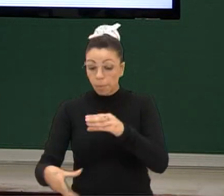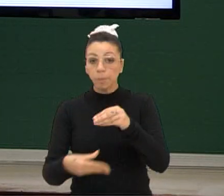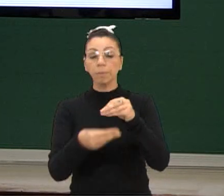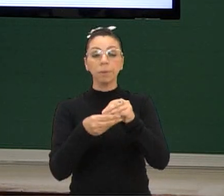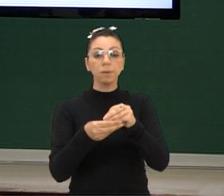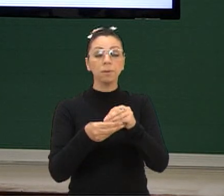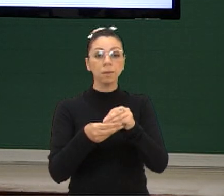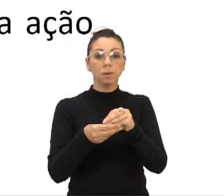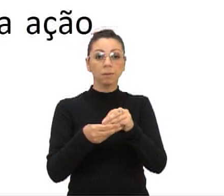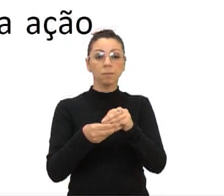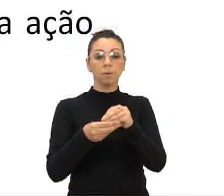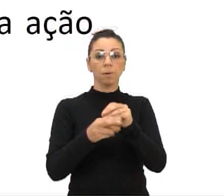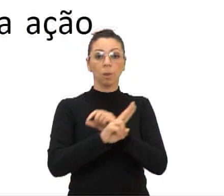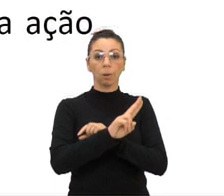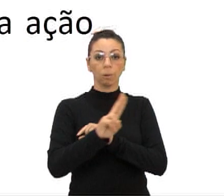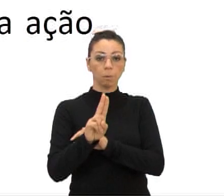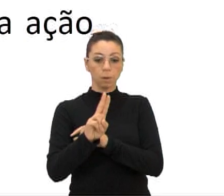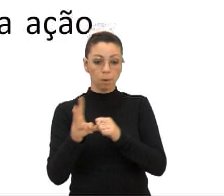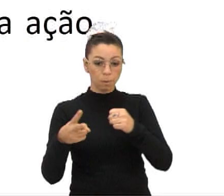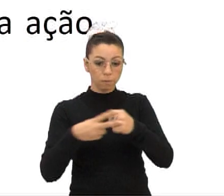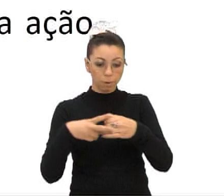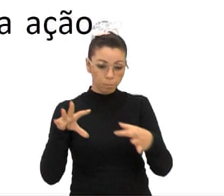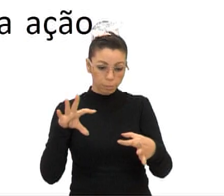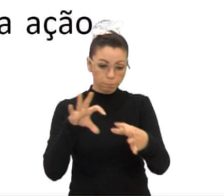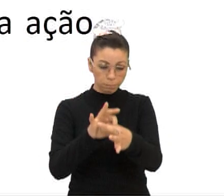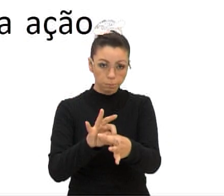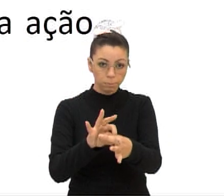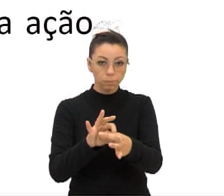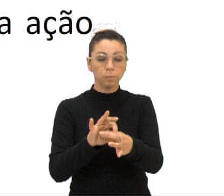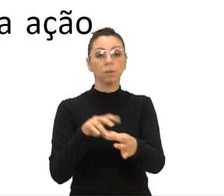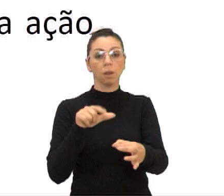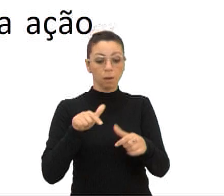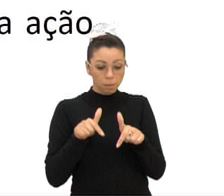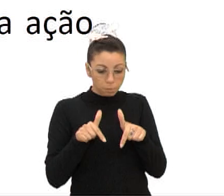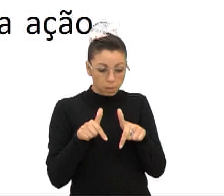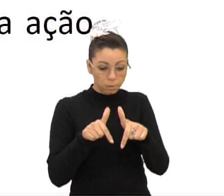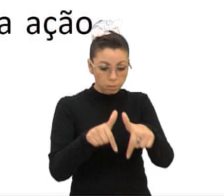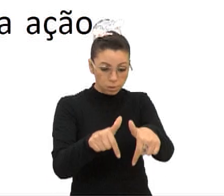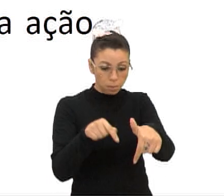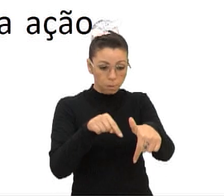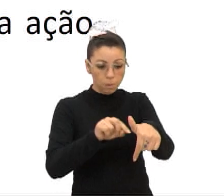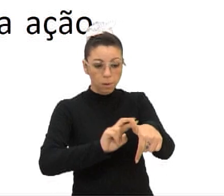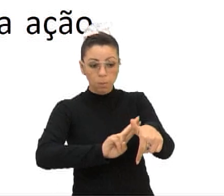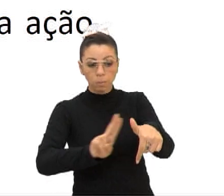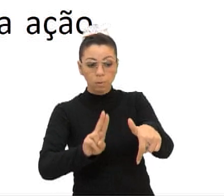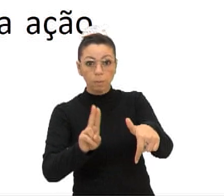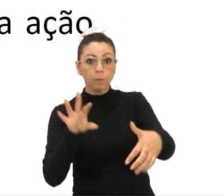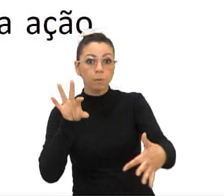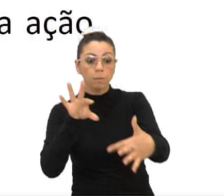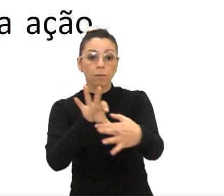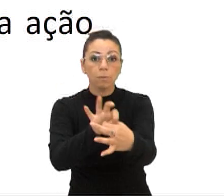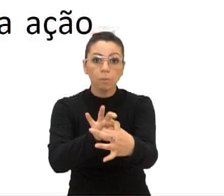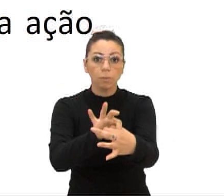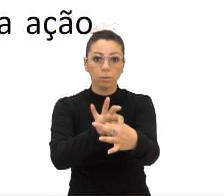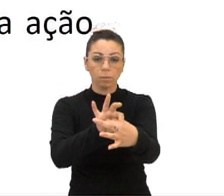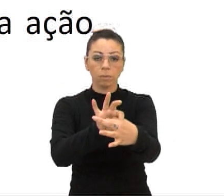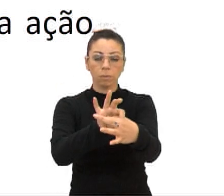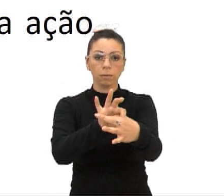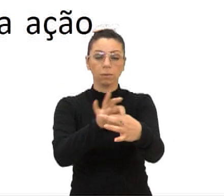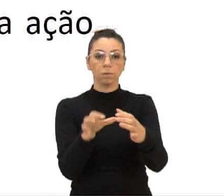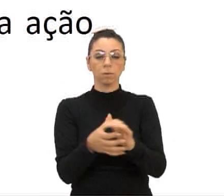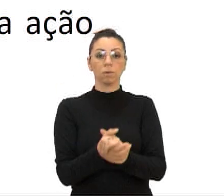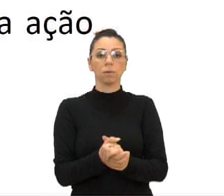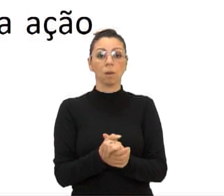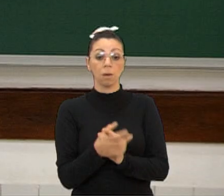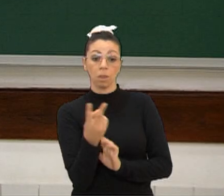indicar uma ação, então ele vai indicar uma ação. E um nome que indica qualidade ou estado. Então eu vou